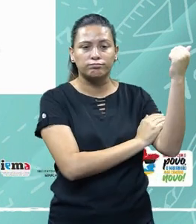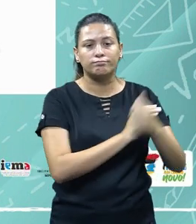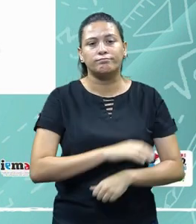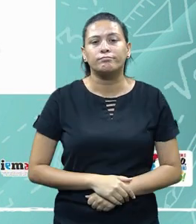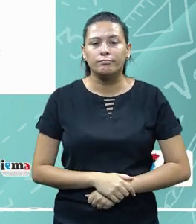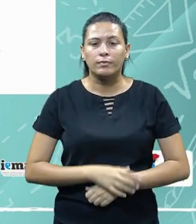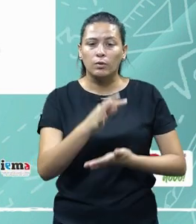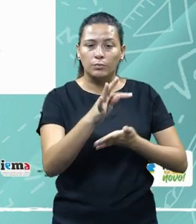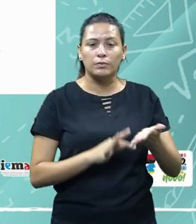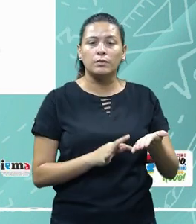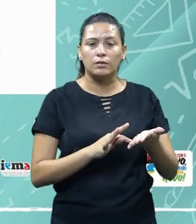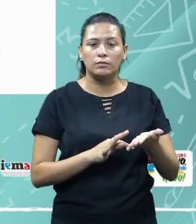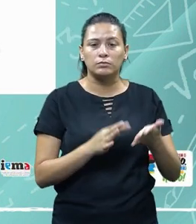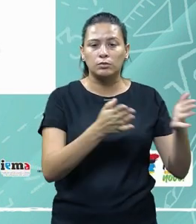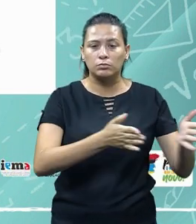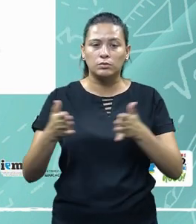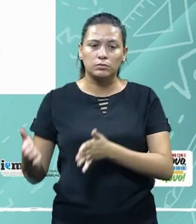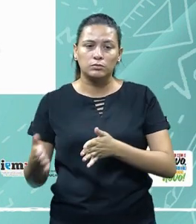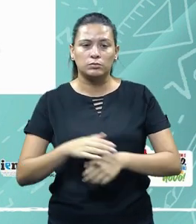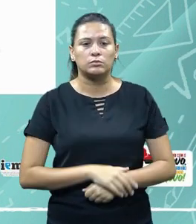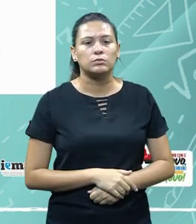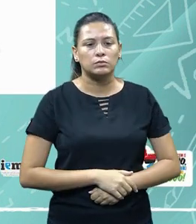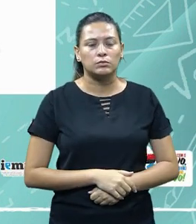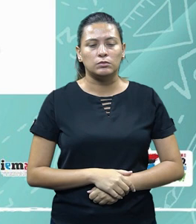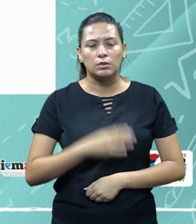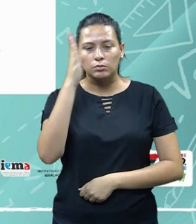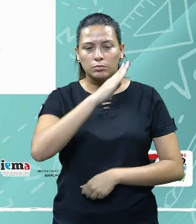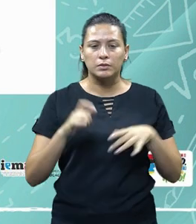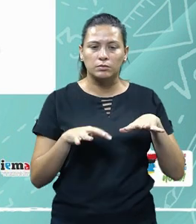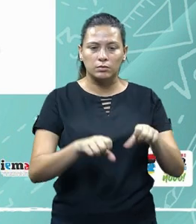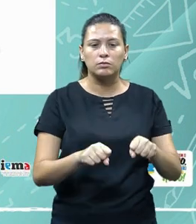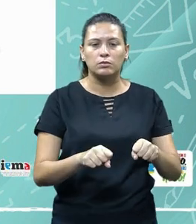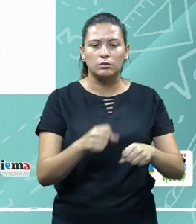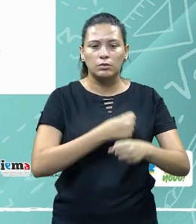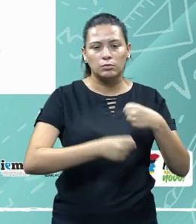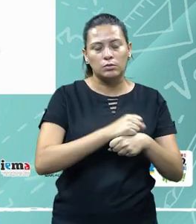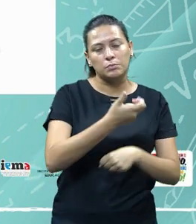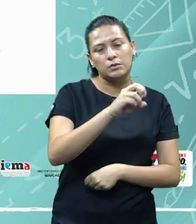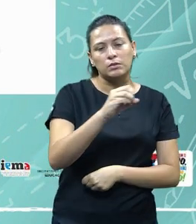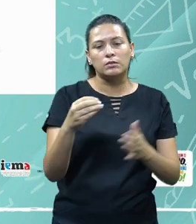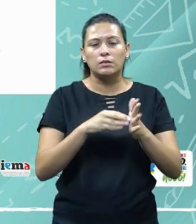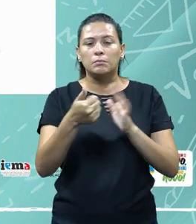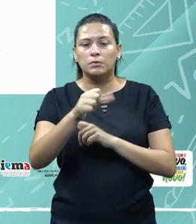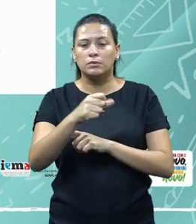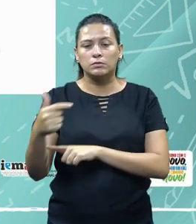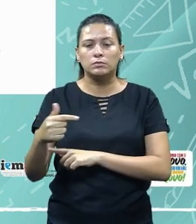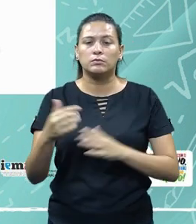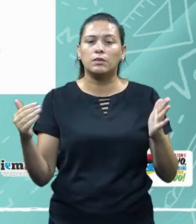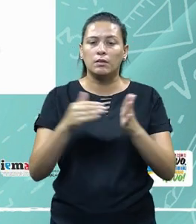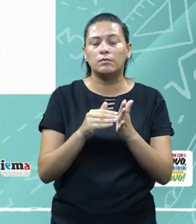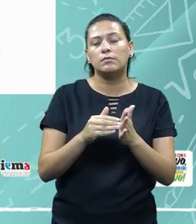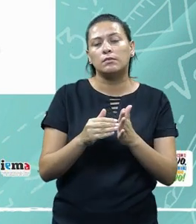e 1822 até os anos de 1975 em que foi considerado o Ano Internacional da